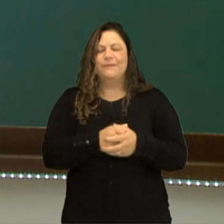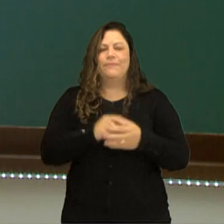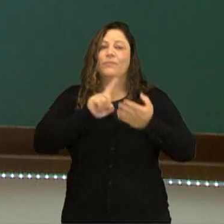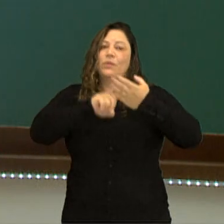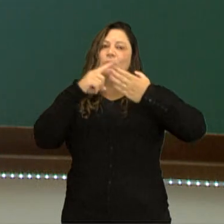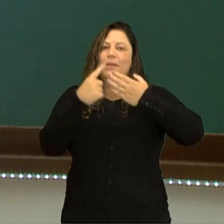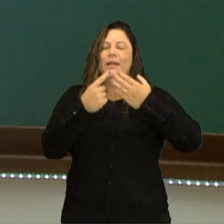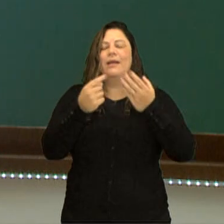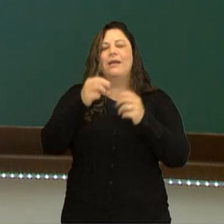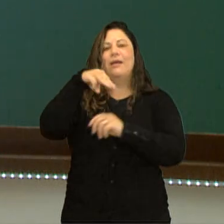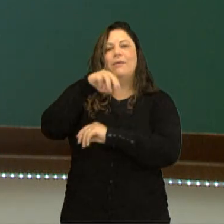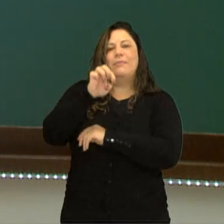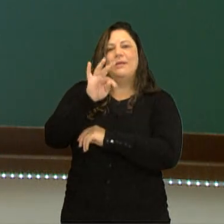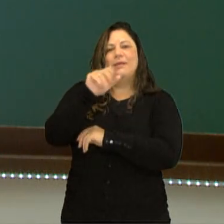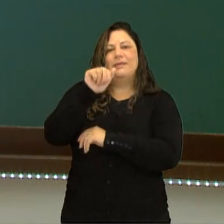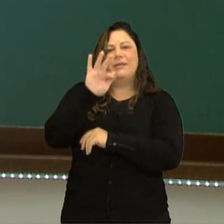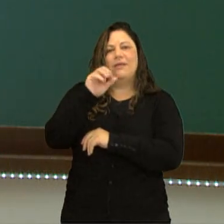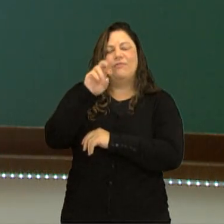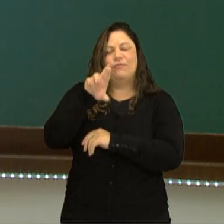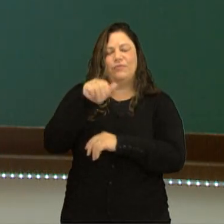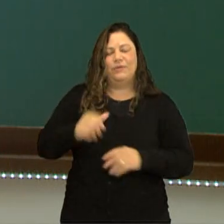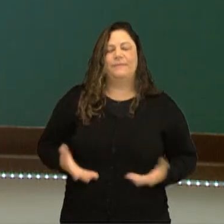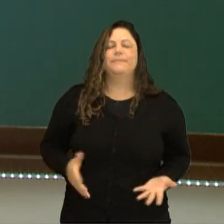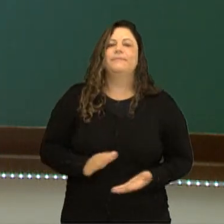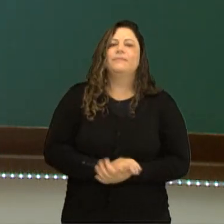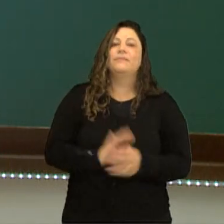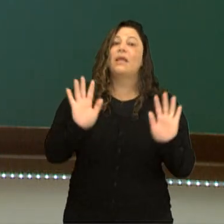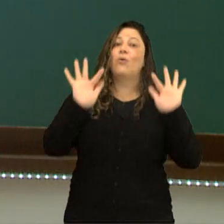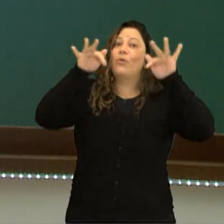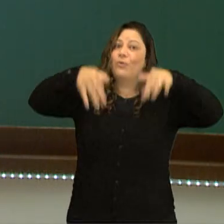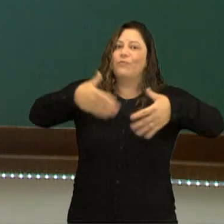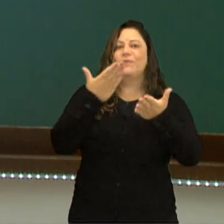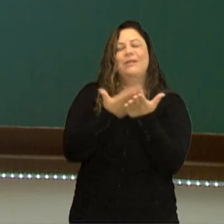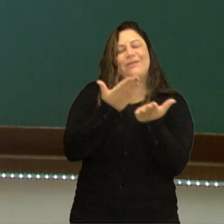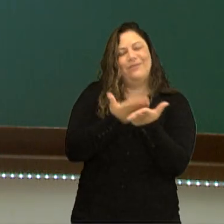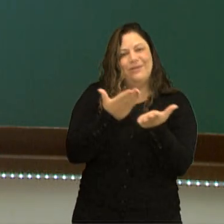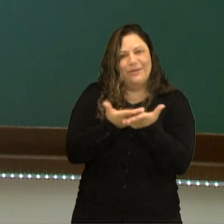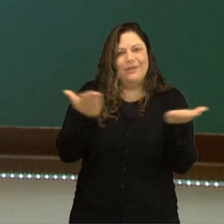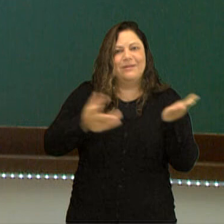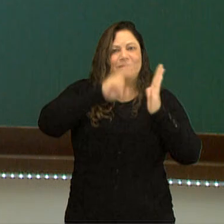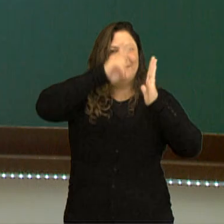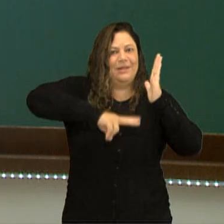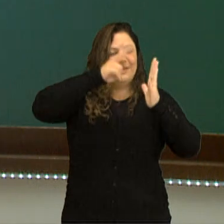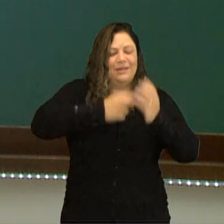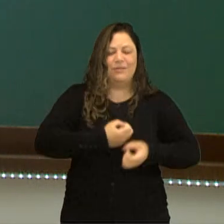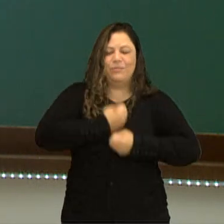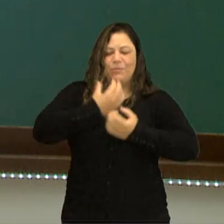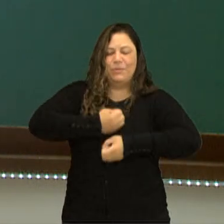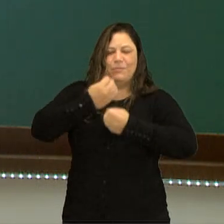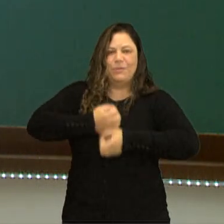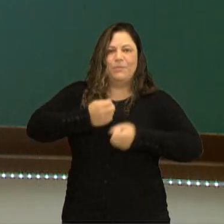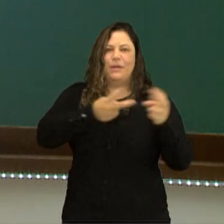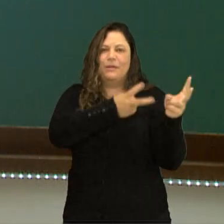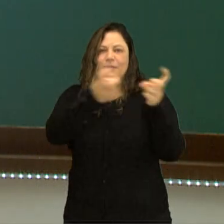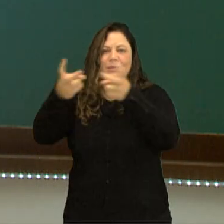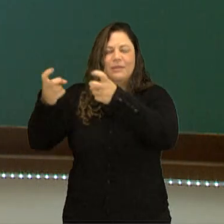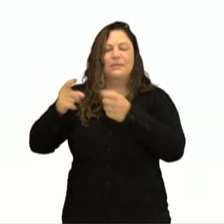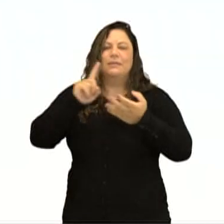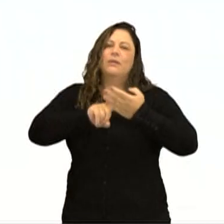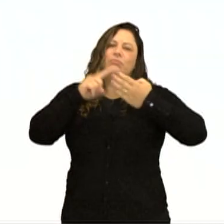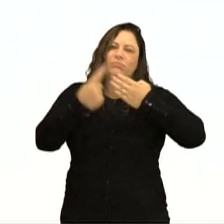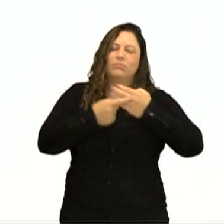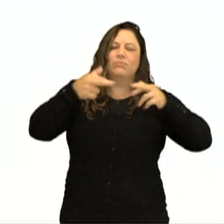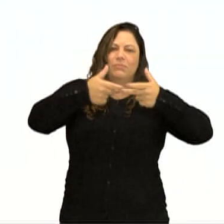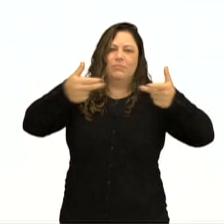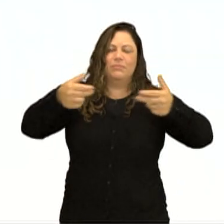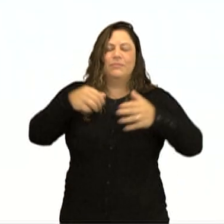metáfora. Agora estamos chegando ao fim. Na aula de hoje, realizamos a leitura de poema, analisamos as figuras de linguagem